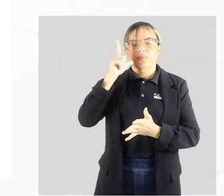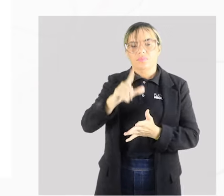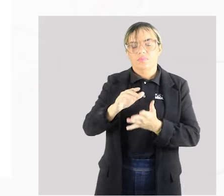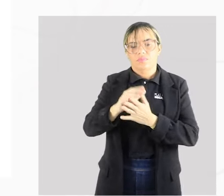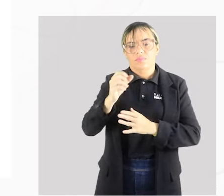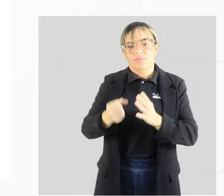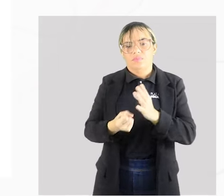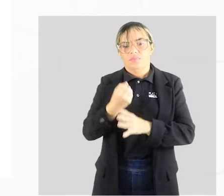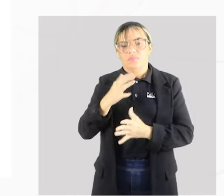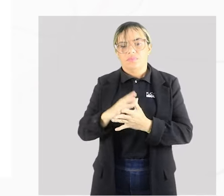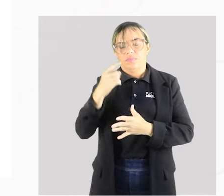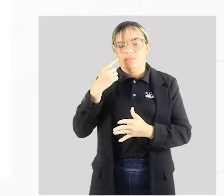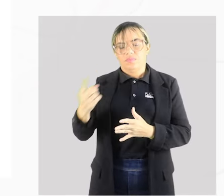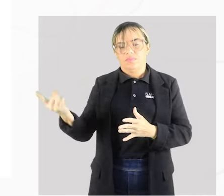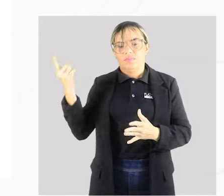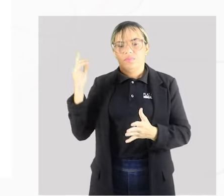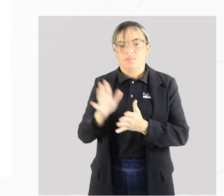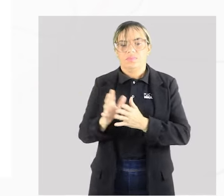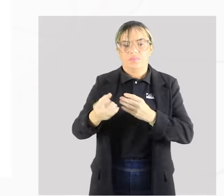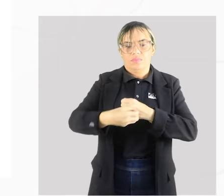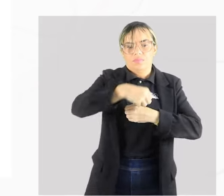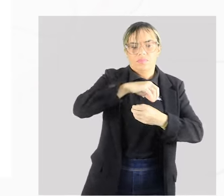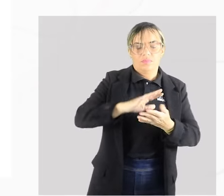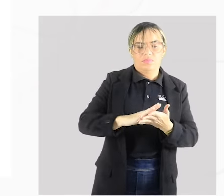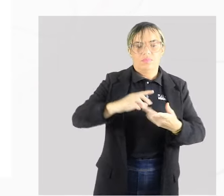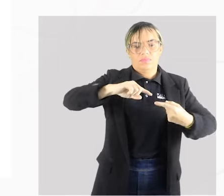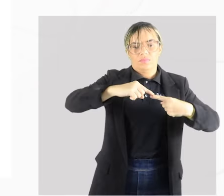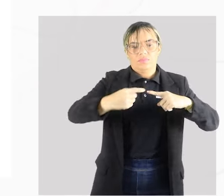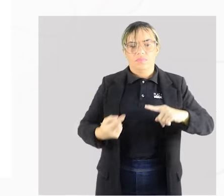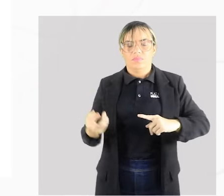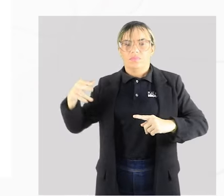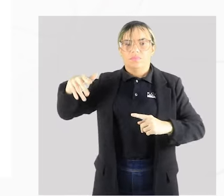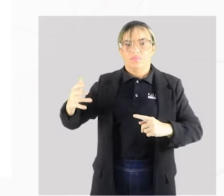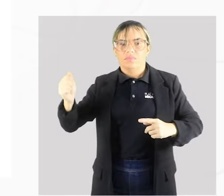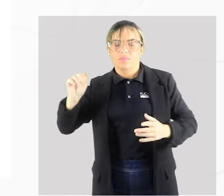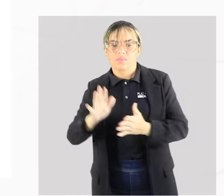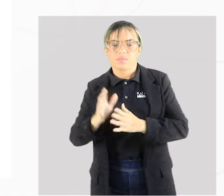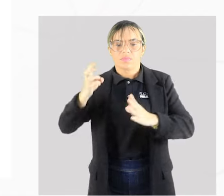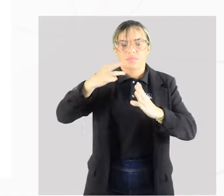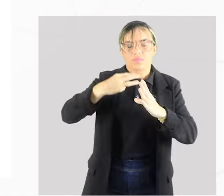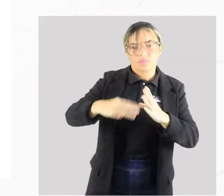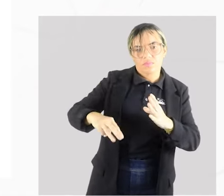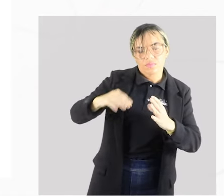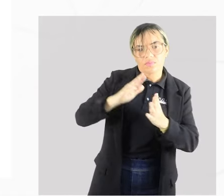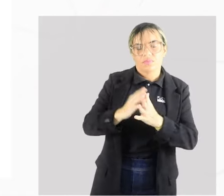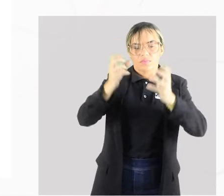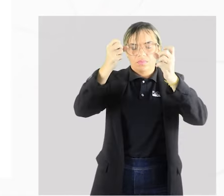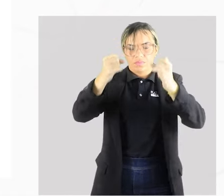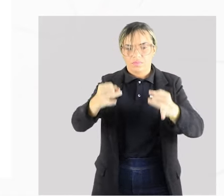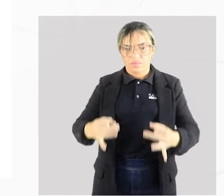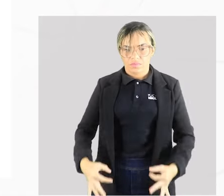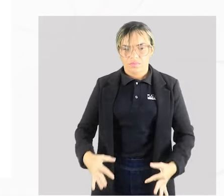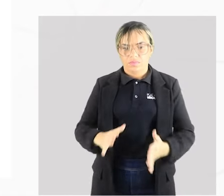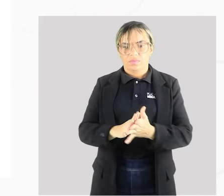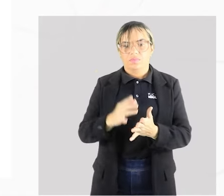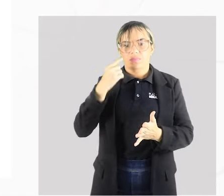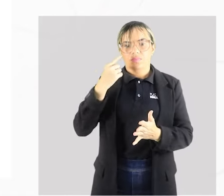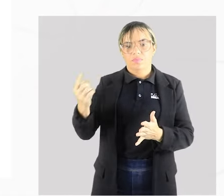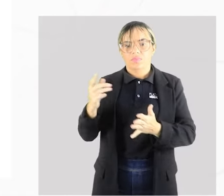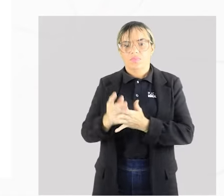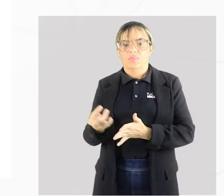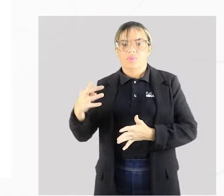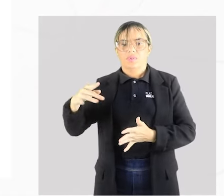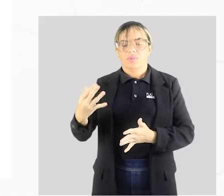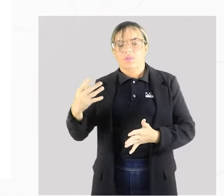formar a partir dela a molécula de RNA num processo que a gente descreveu como uma transcrição